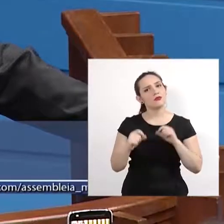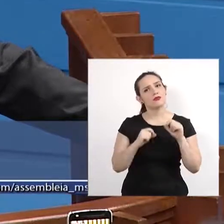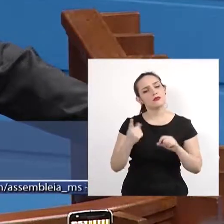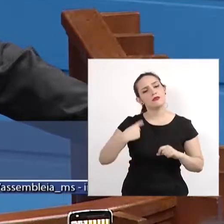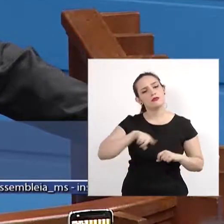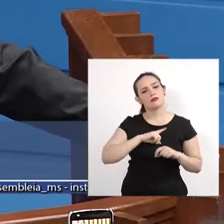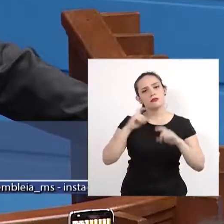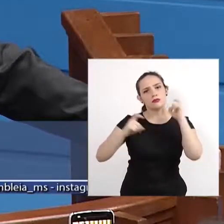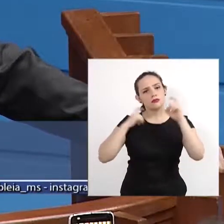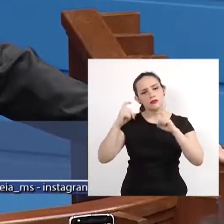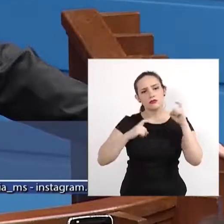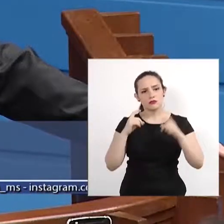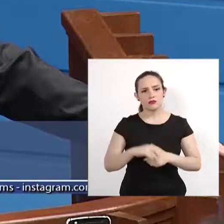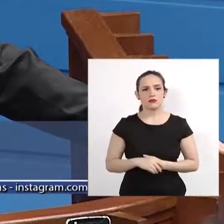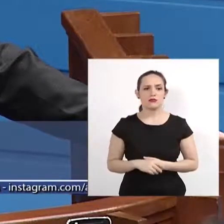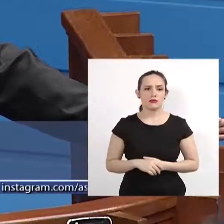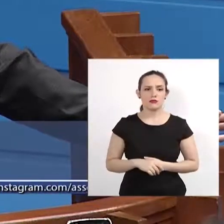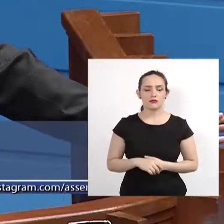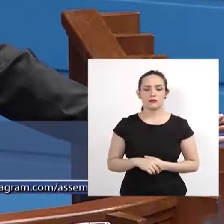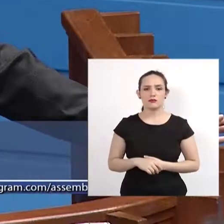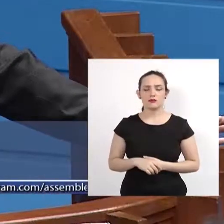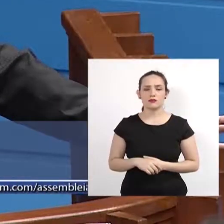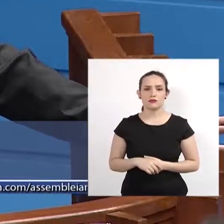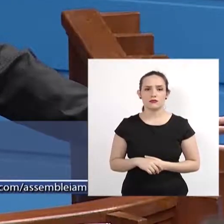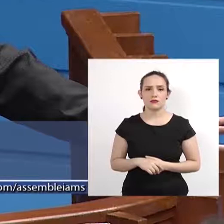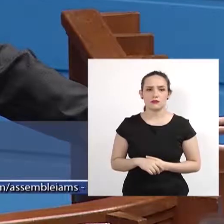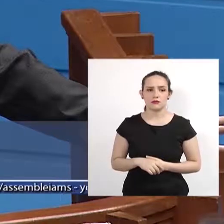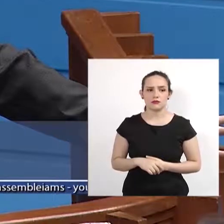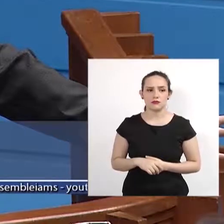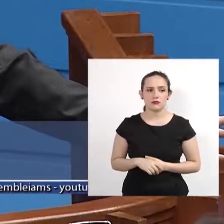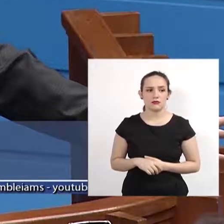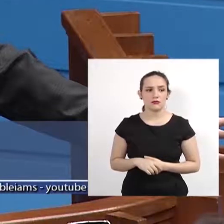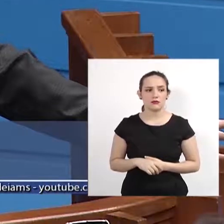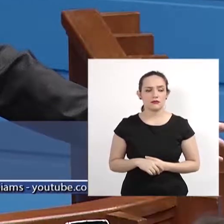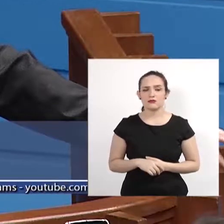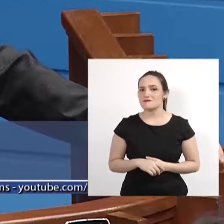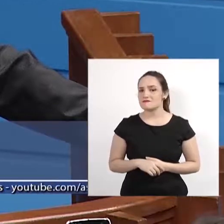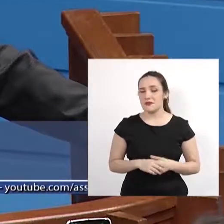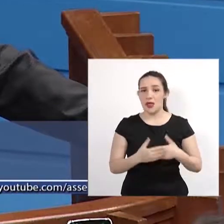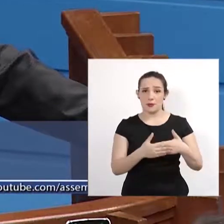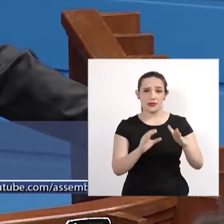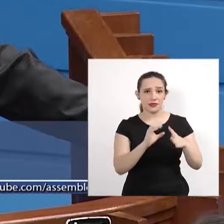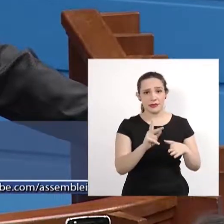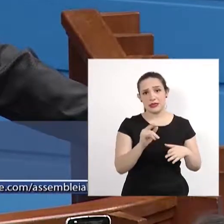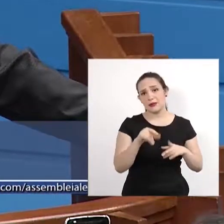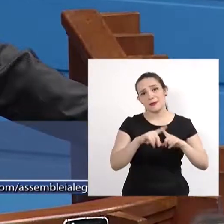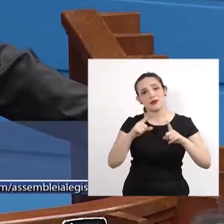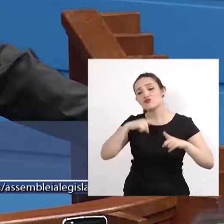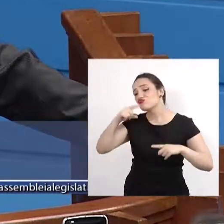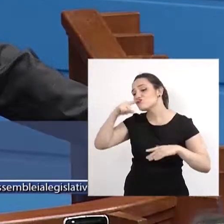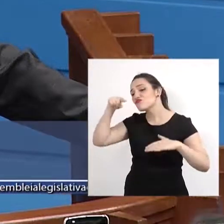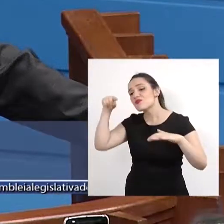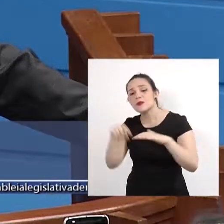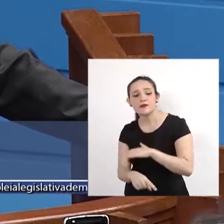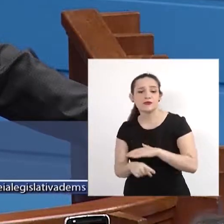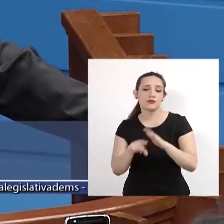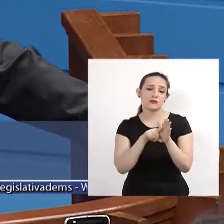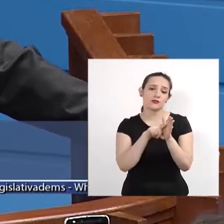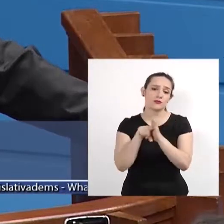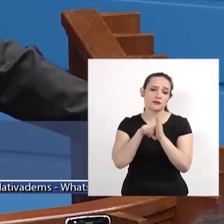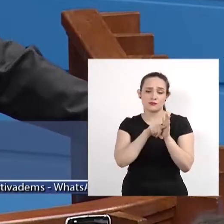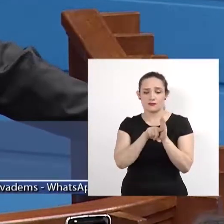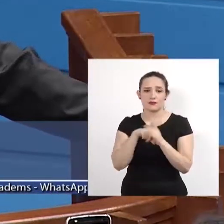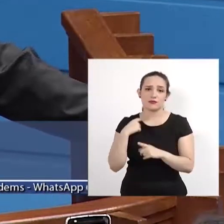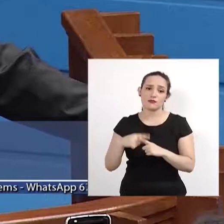inicial era de nós não adentrarmos numa seara